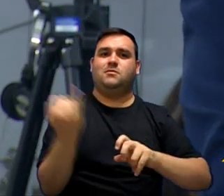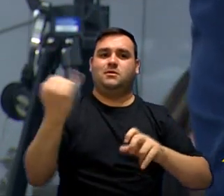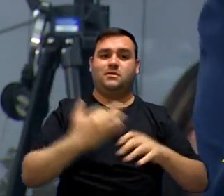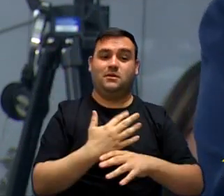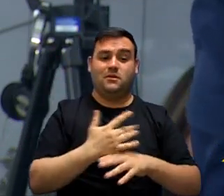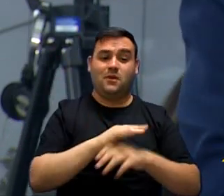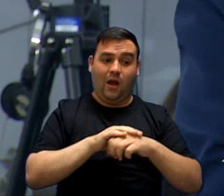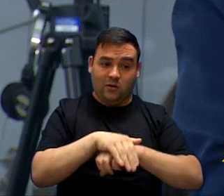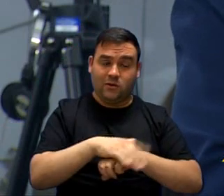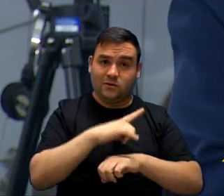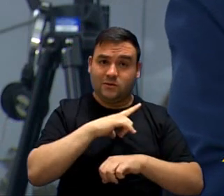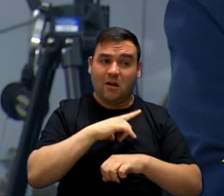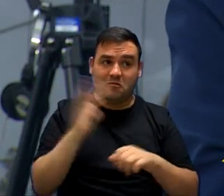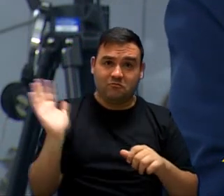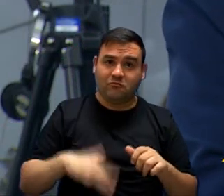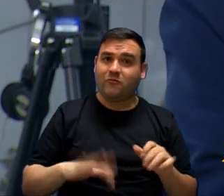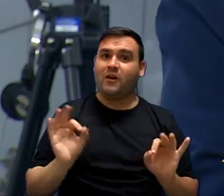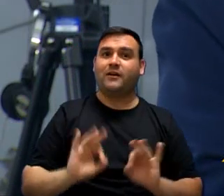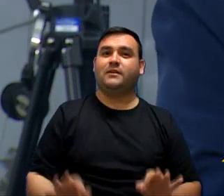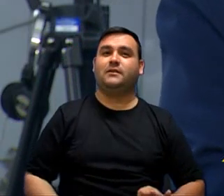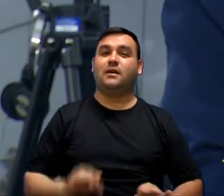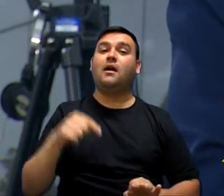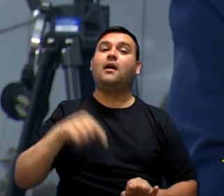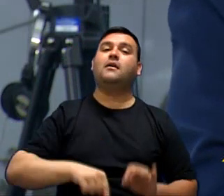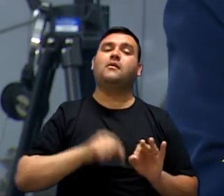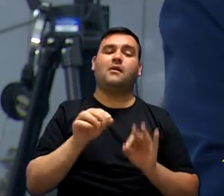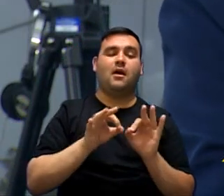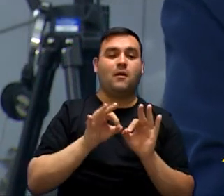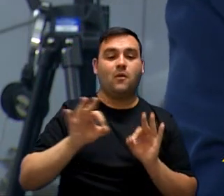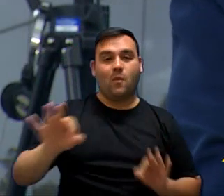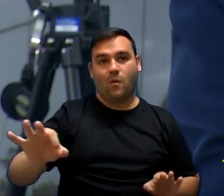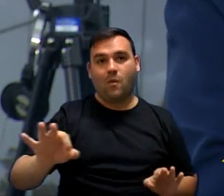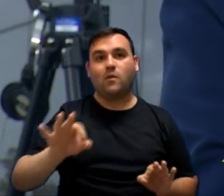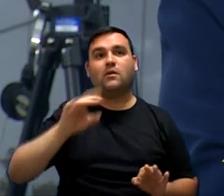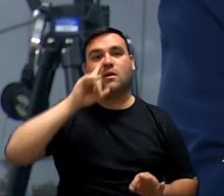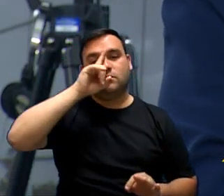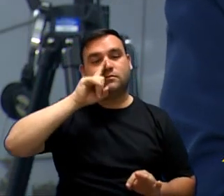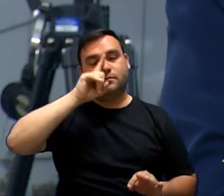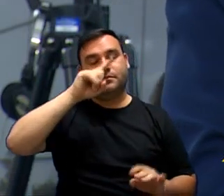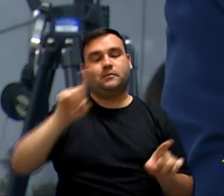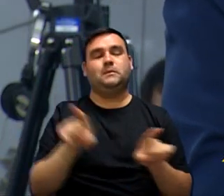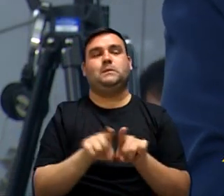à noite, não vem. Aqui fica mais distante, eu acho